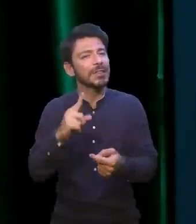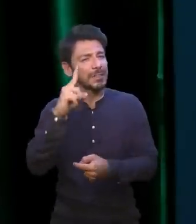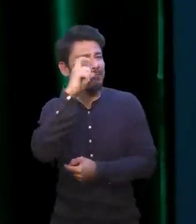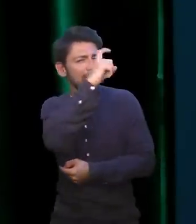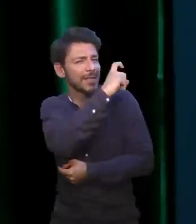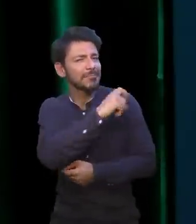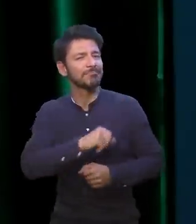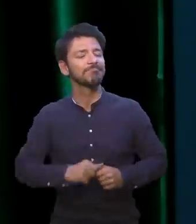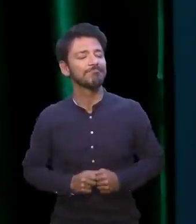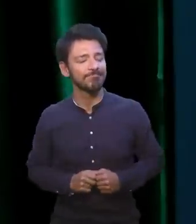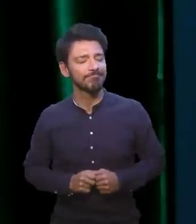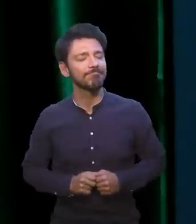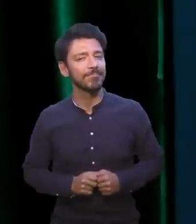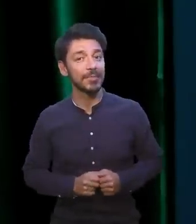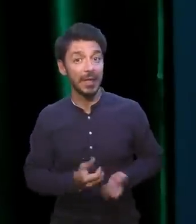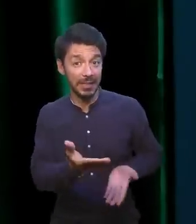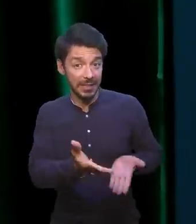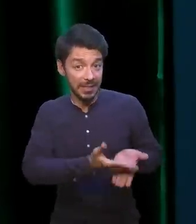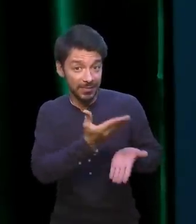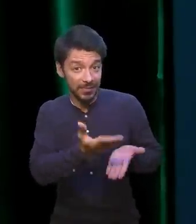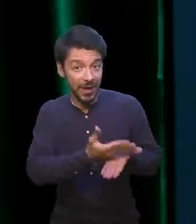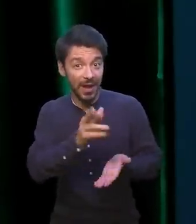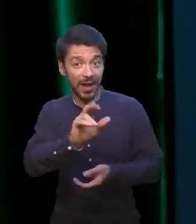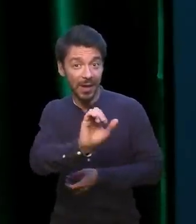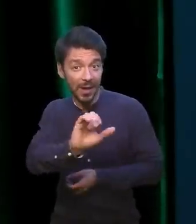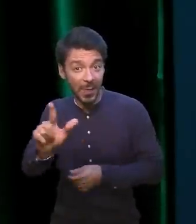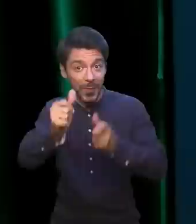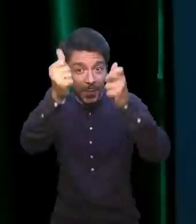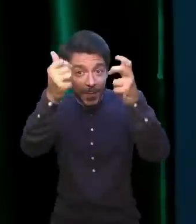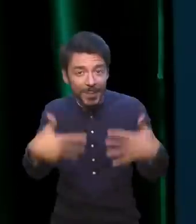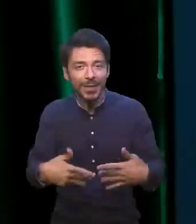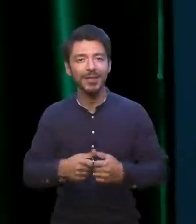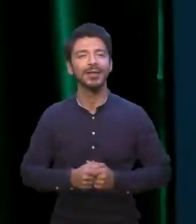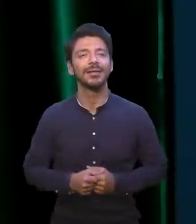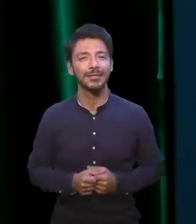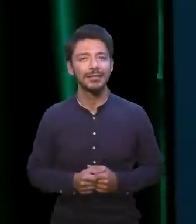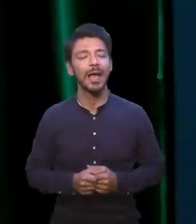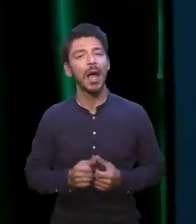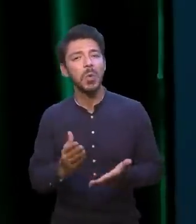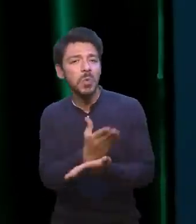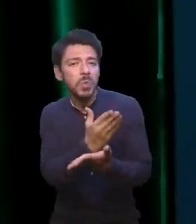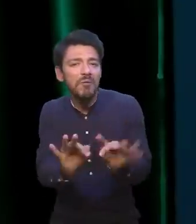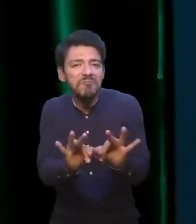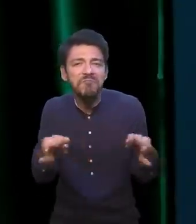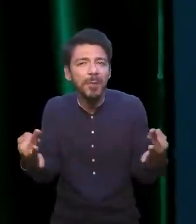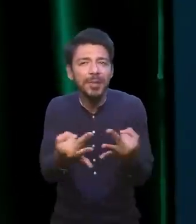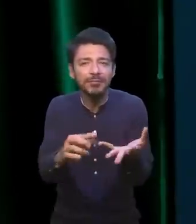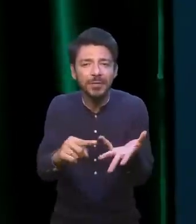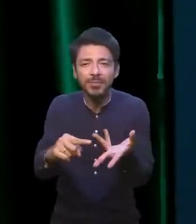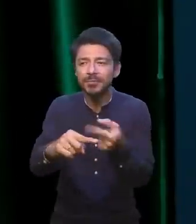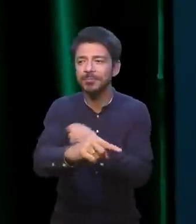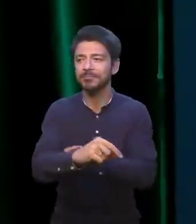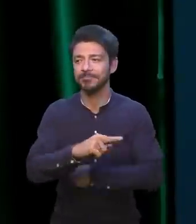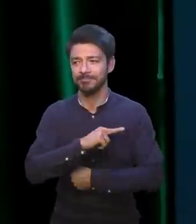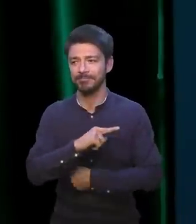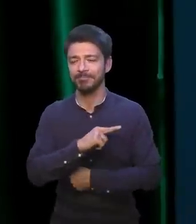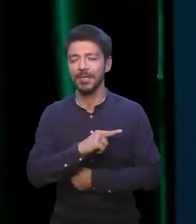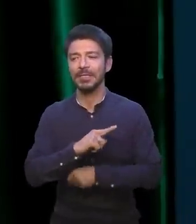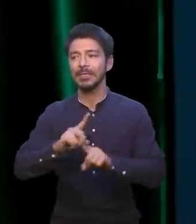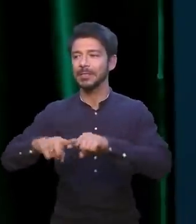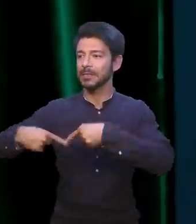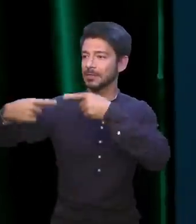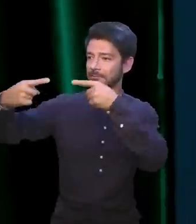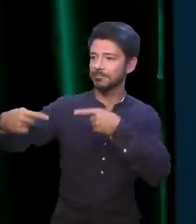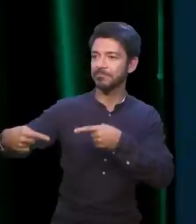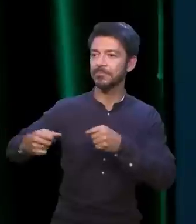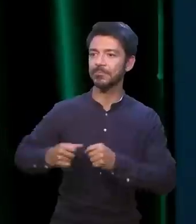Parentes morais. Na obra do Raul, Minha Família, O Mundo e Eu, do Camilo, ele tem lá parentes com problemas morais. Tem sido um grande desafio